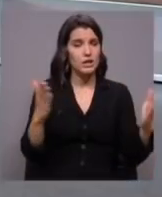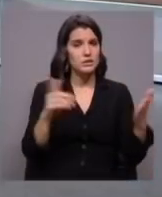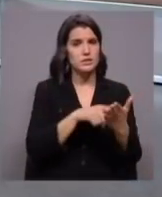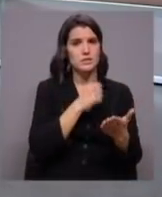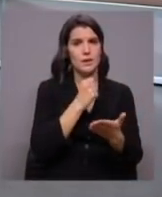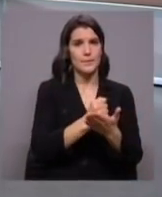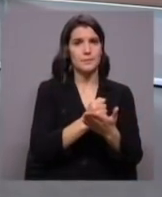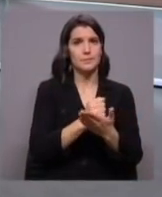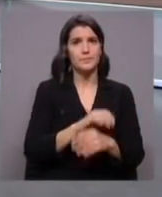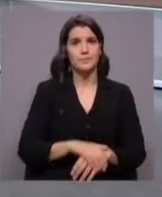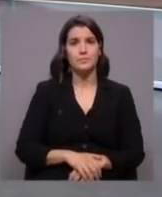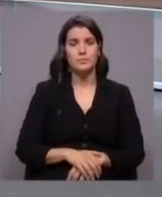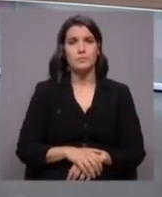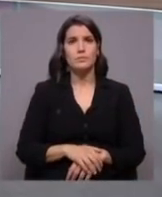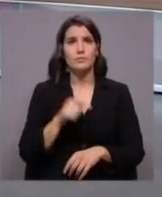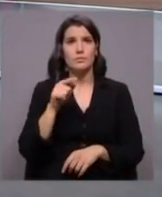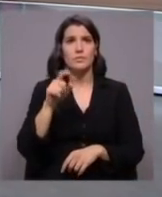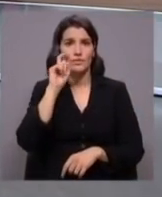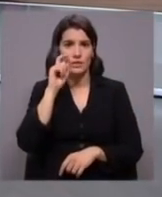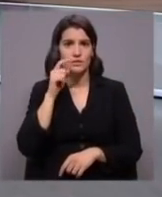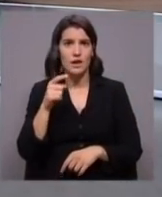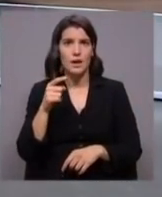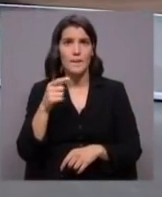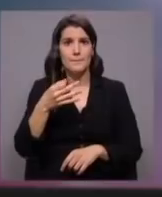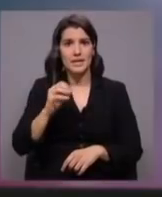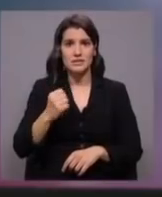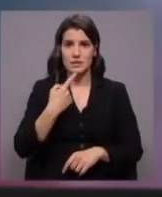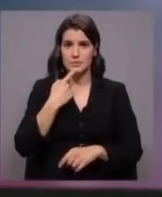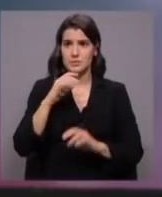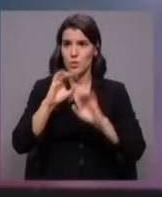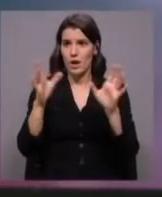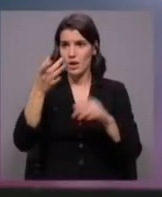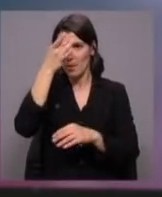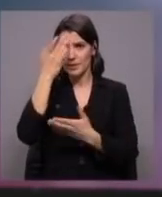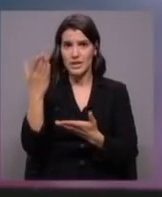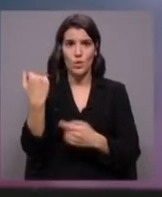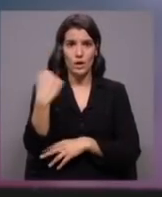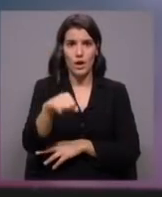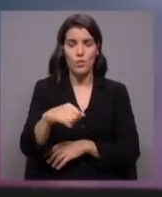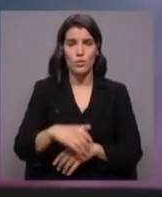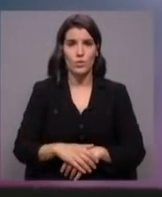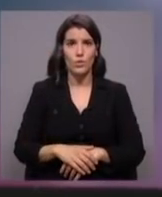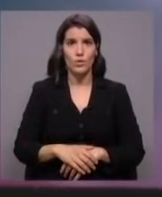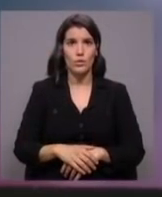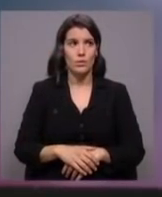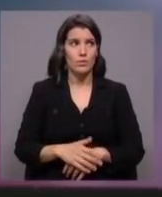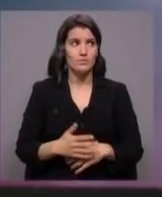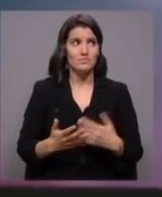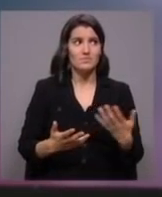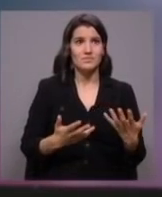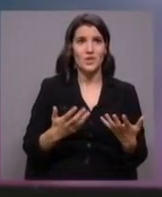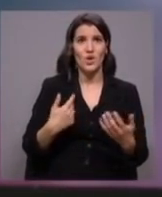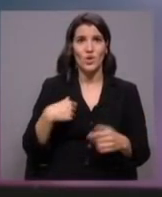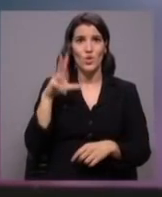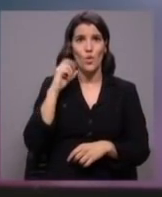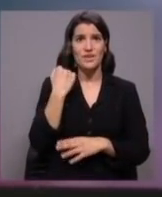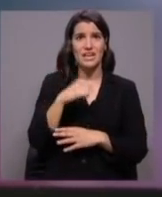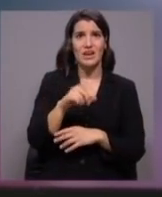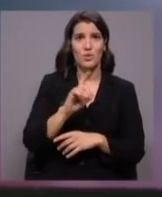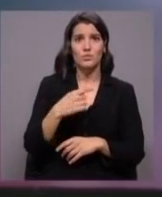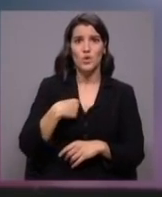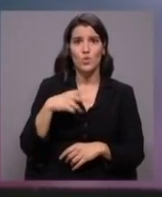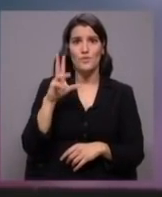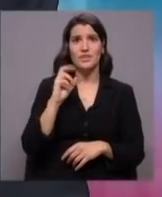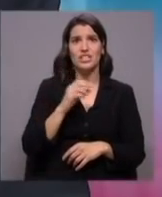o presidente do PSD? Confesso. Ficou claro para si? Com o não? Não ouvi aqui um não, ouvi aqui sobretudo